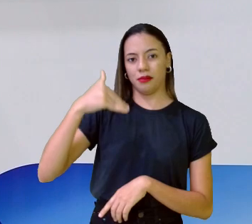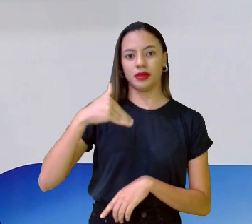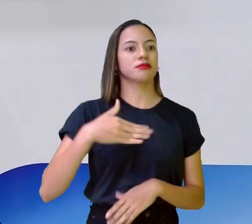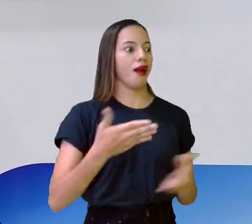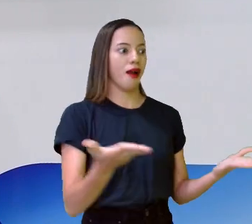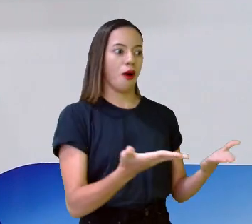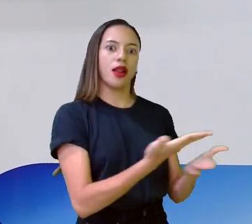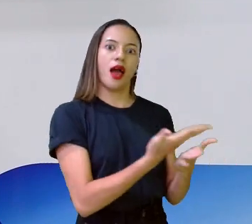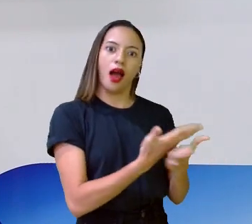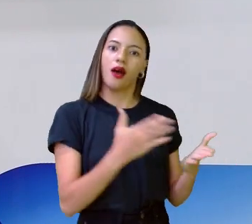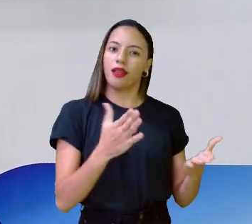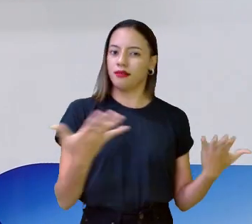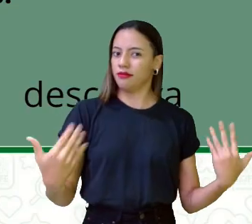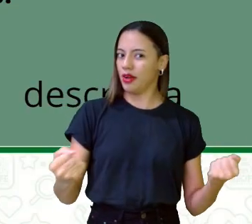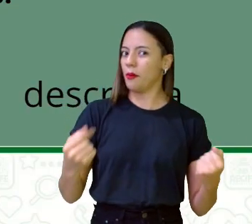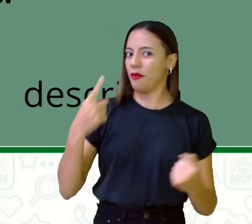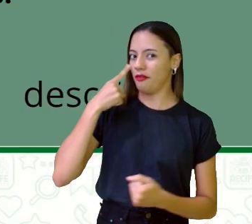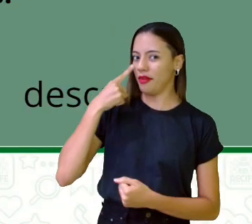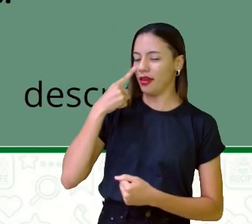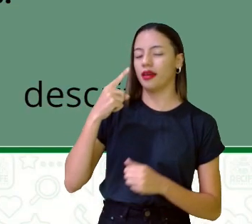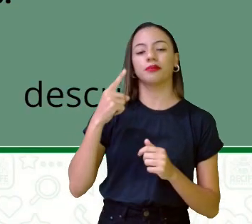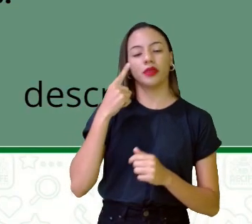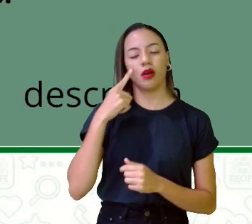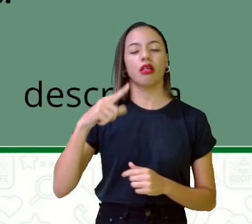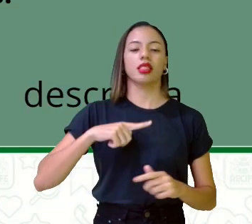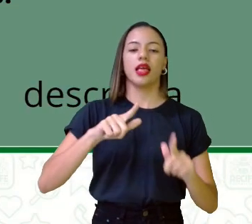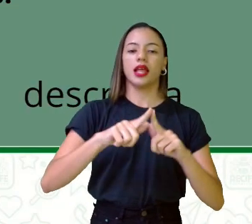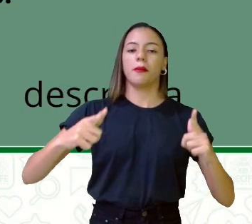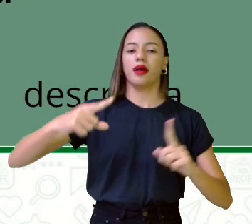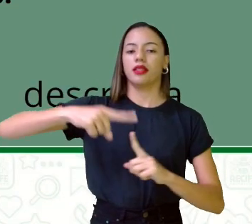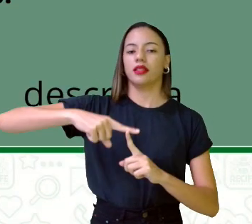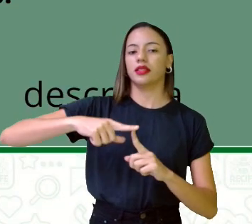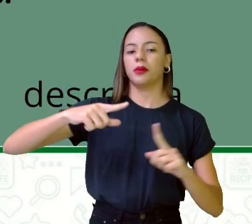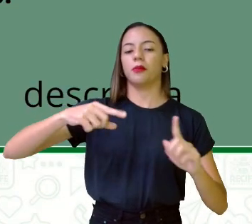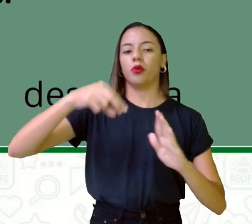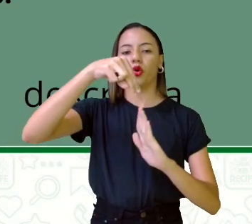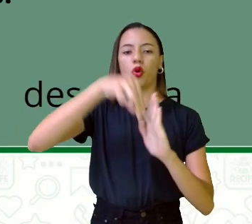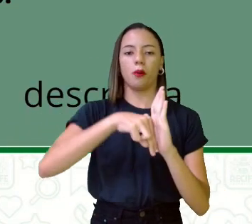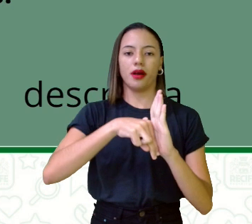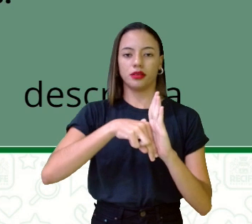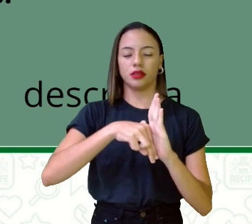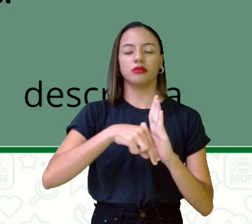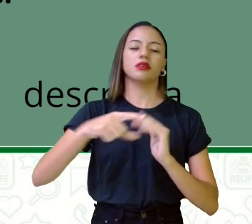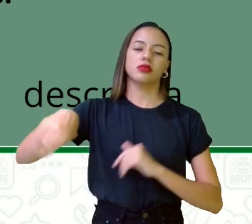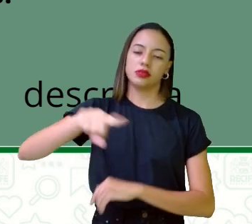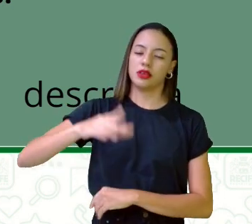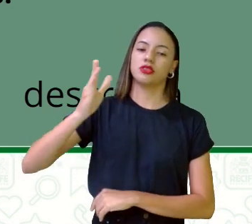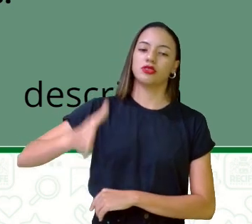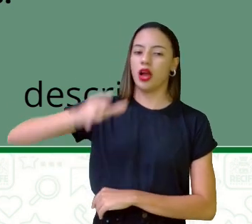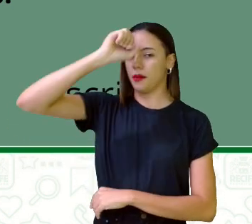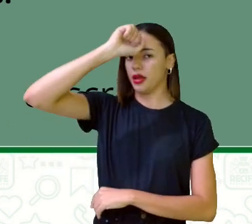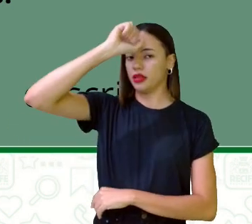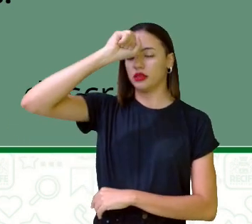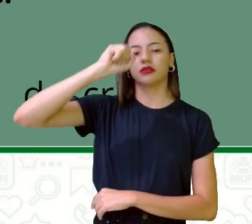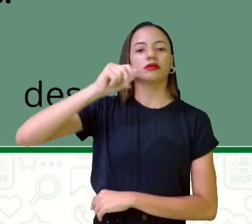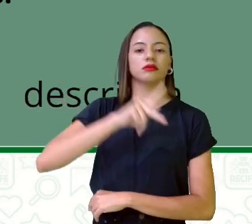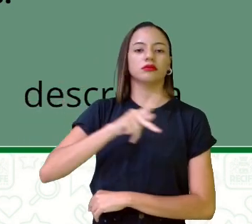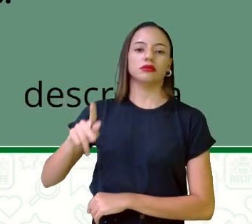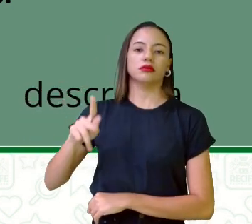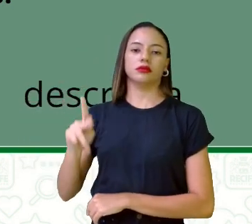ok? Então, nós temos a gramática normativa, que vocês já tiveram aula com a professora Carla, não é? Sobre a